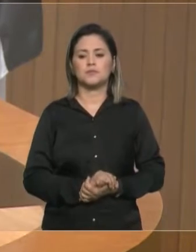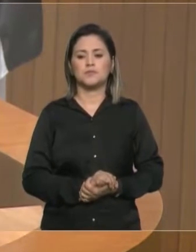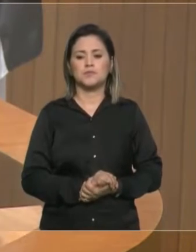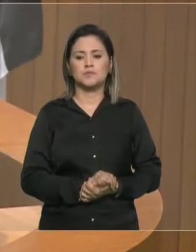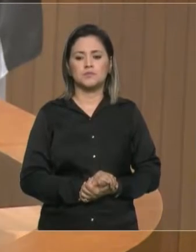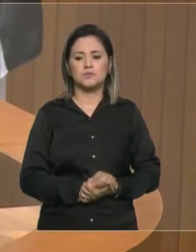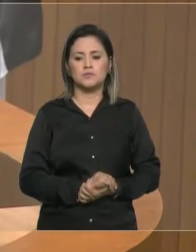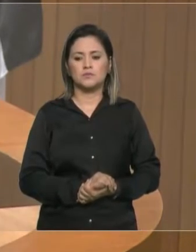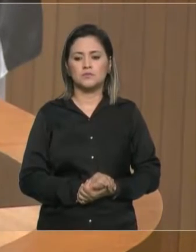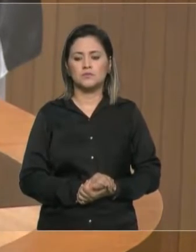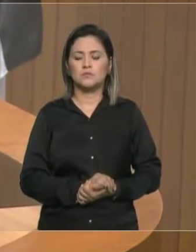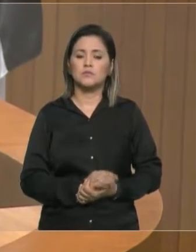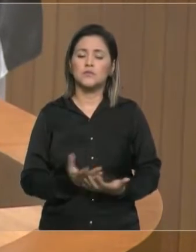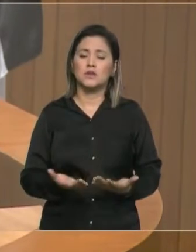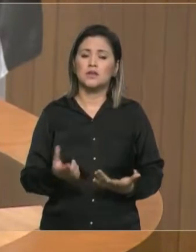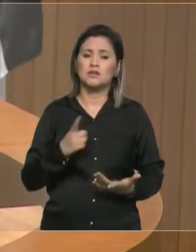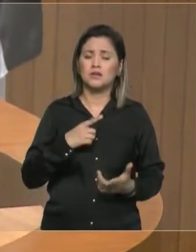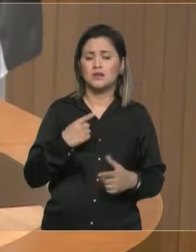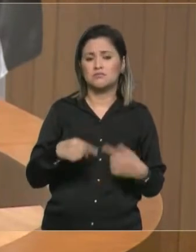realmente existe um aumento